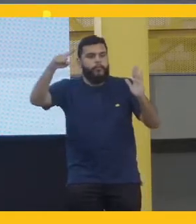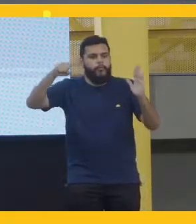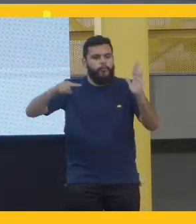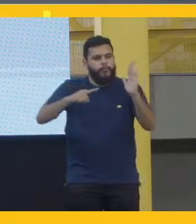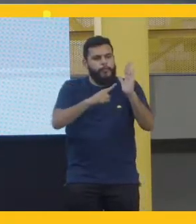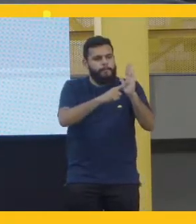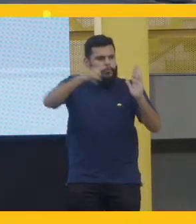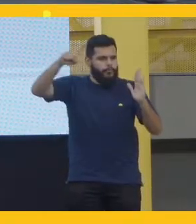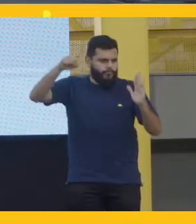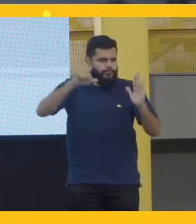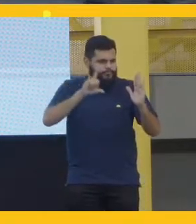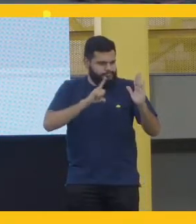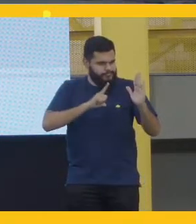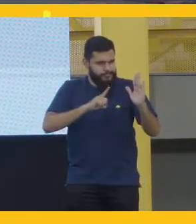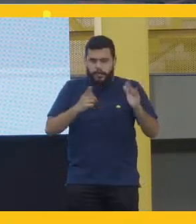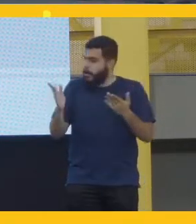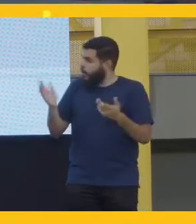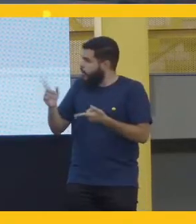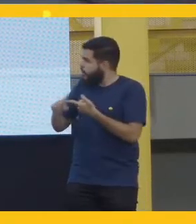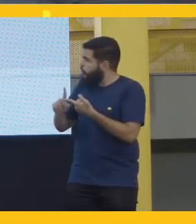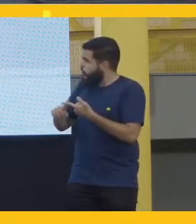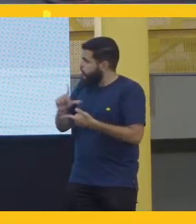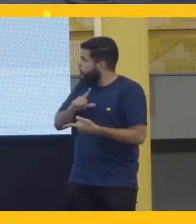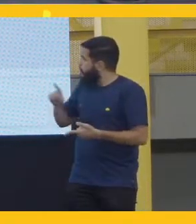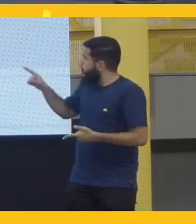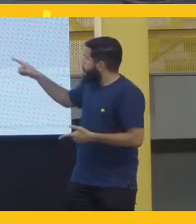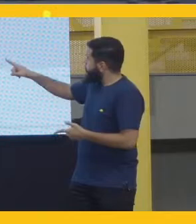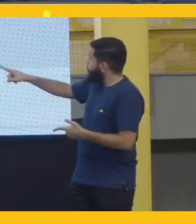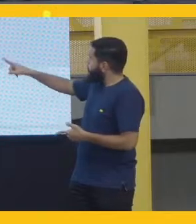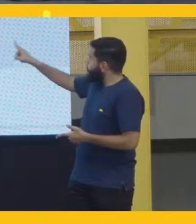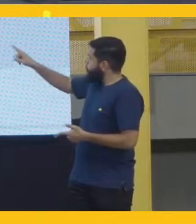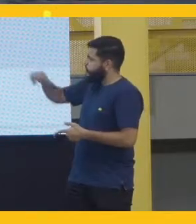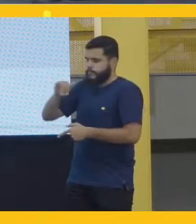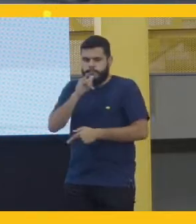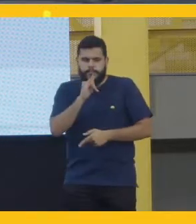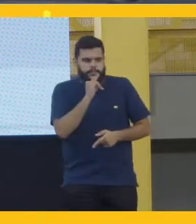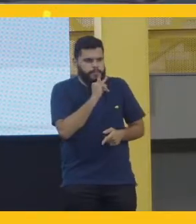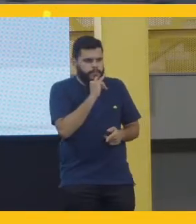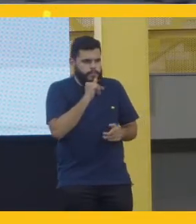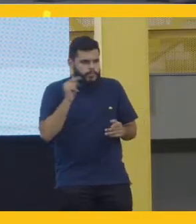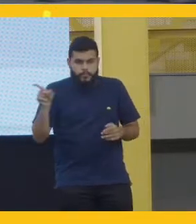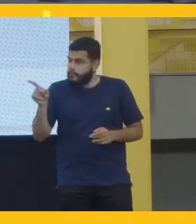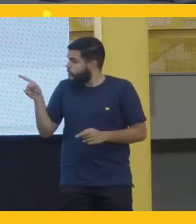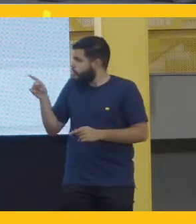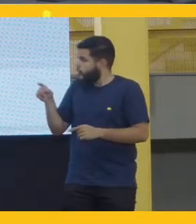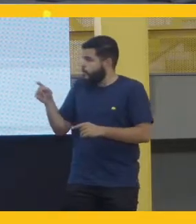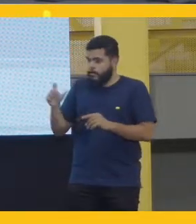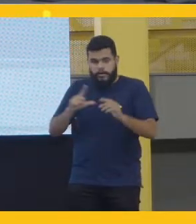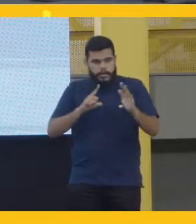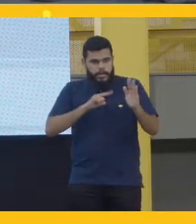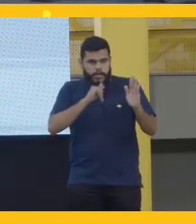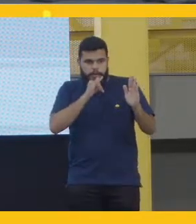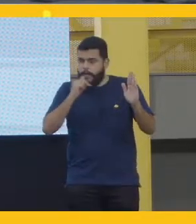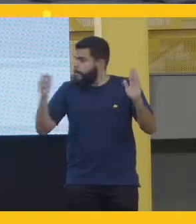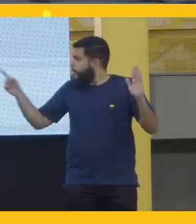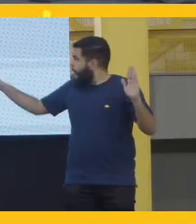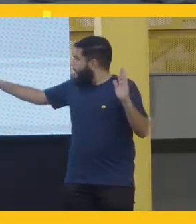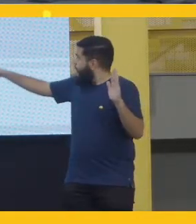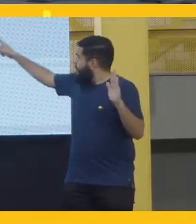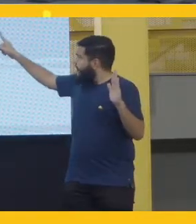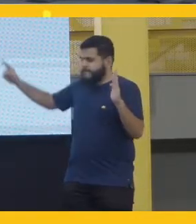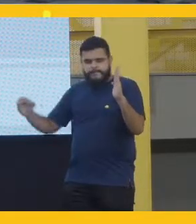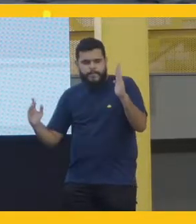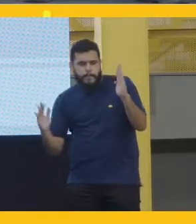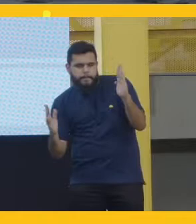o fenômeno da absorção. Absorção é quando a luz, a energia luminosa chega a um objeto e